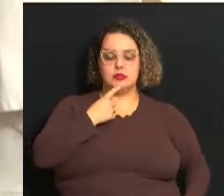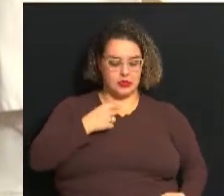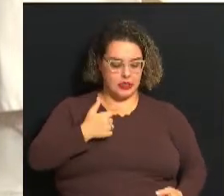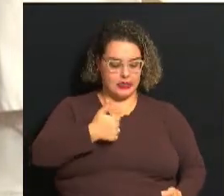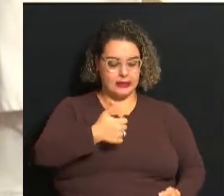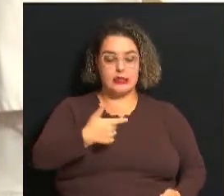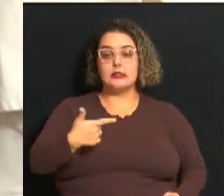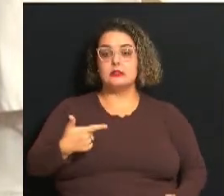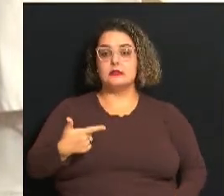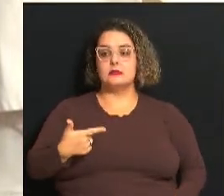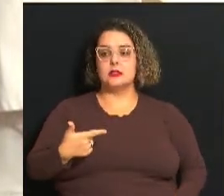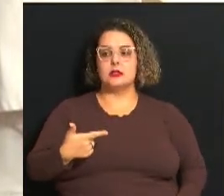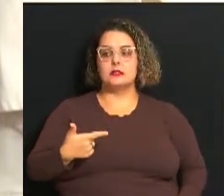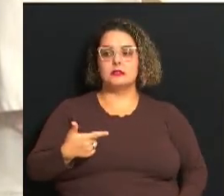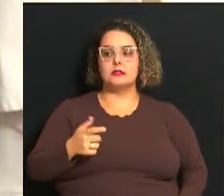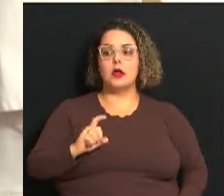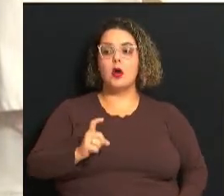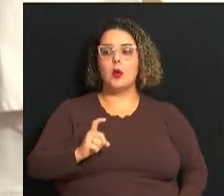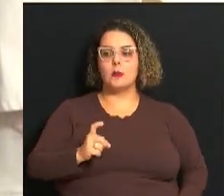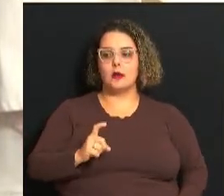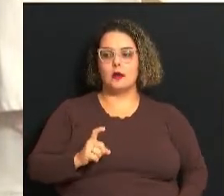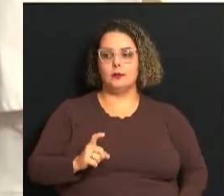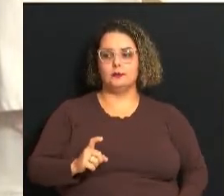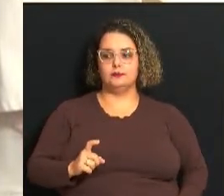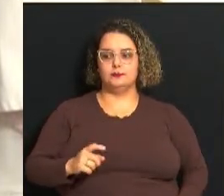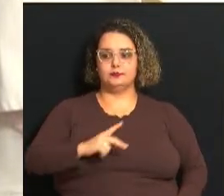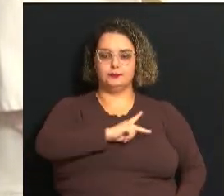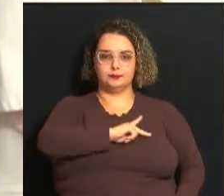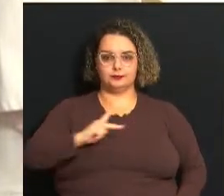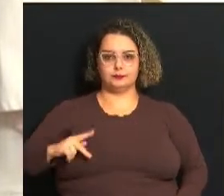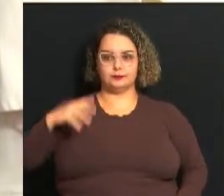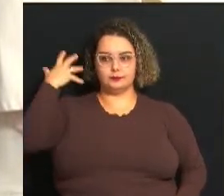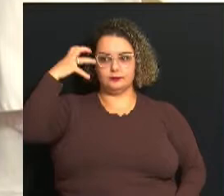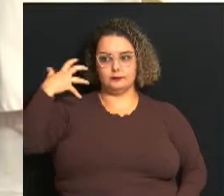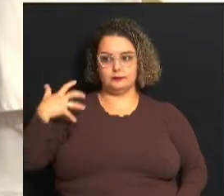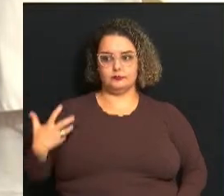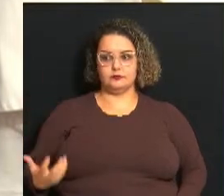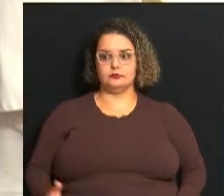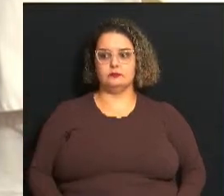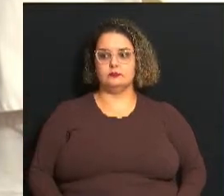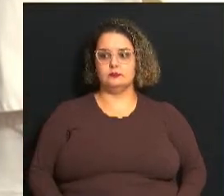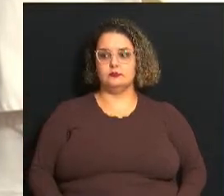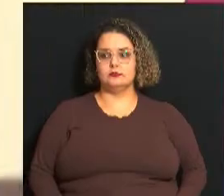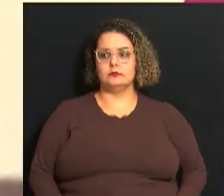12ª reunião acompanha na presidência da vereadora guiga Calixto